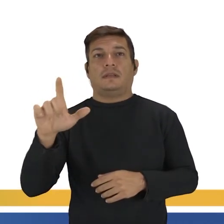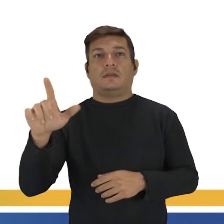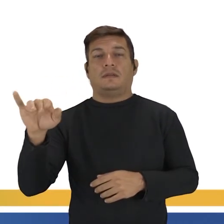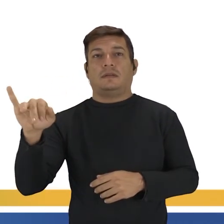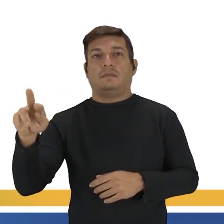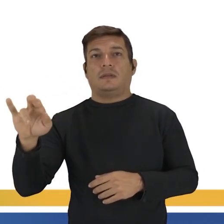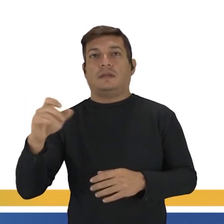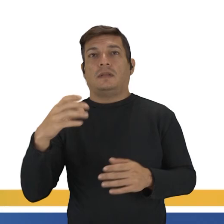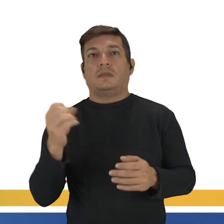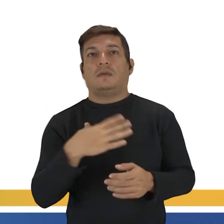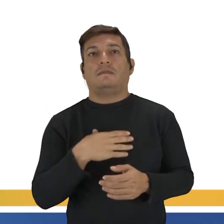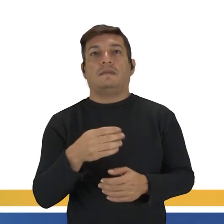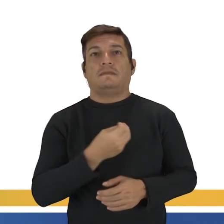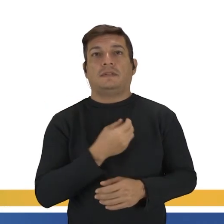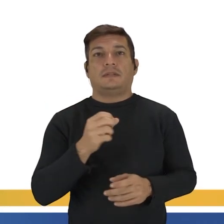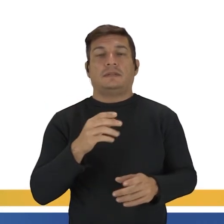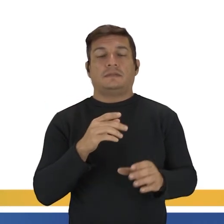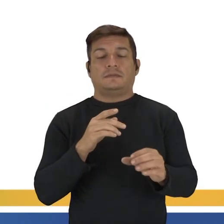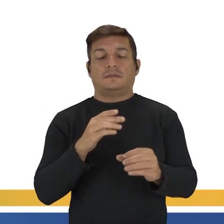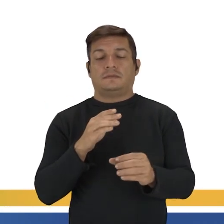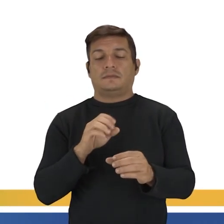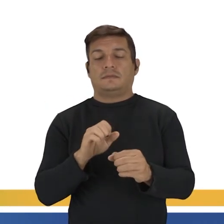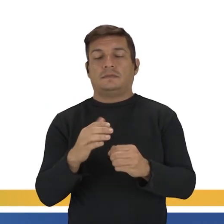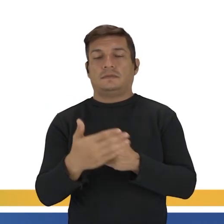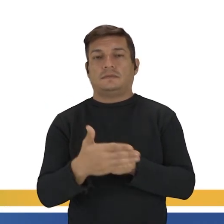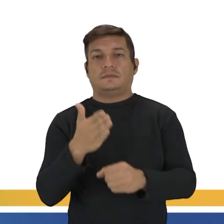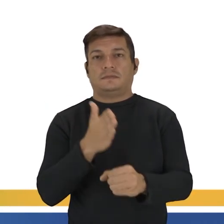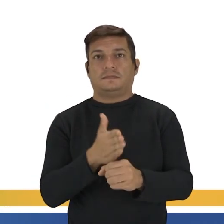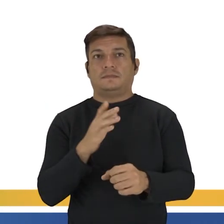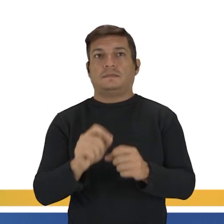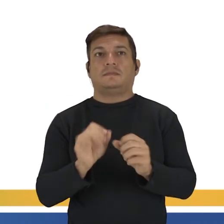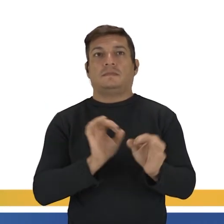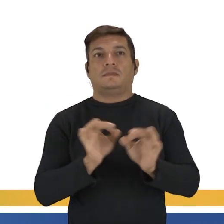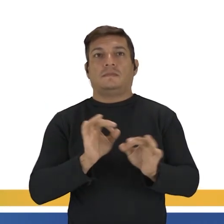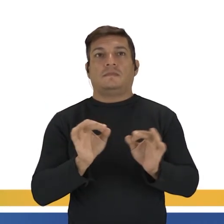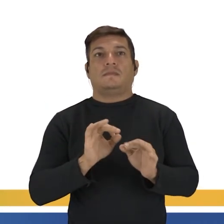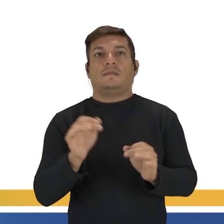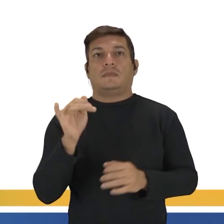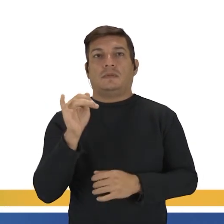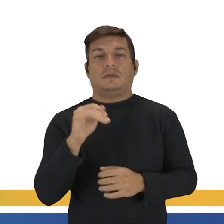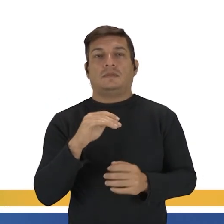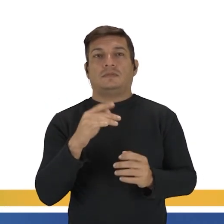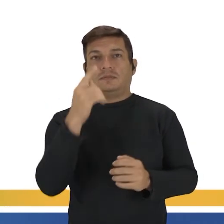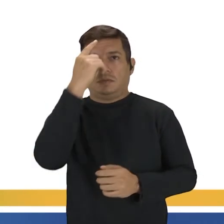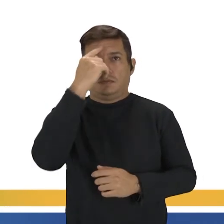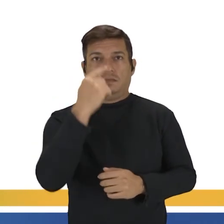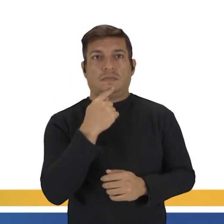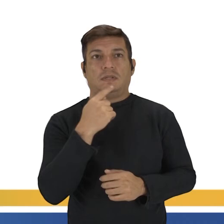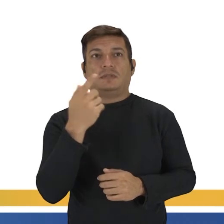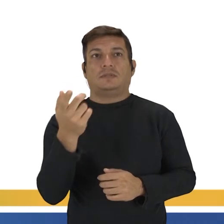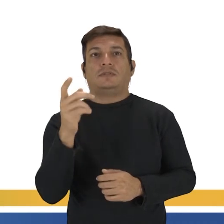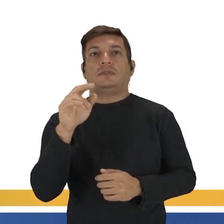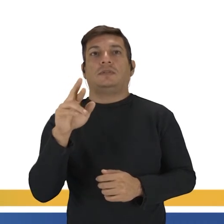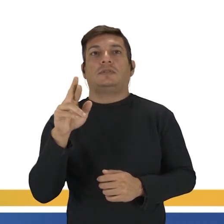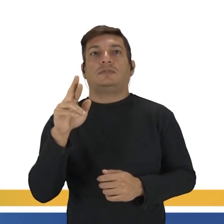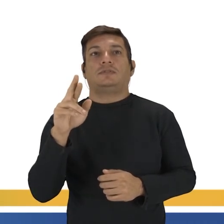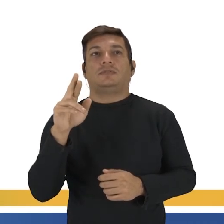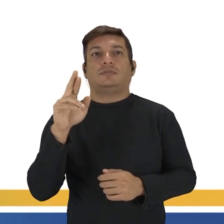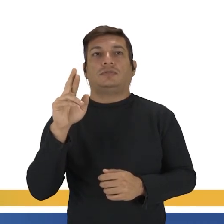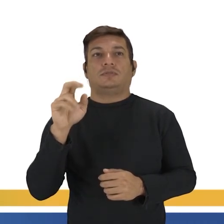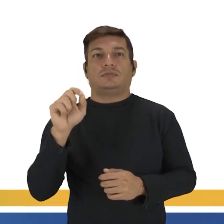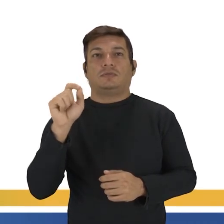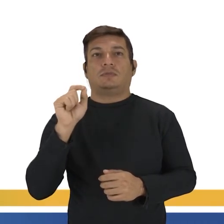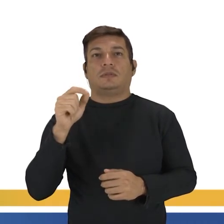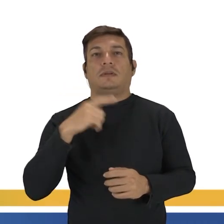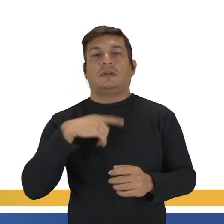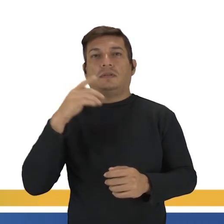nova vida sacra do fascismo. Ornada com estátuas de César, Augusto, Trajano, servirá o culto do antigo